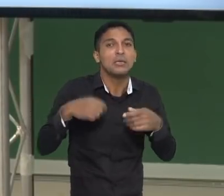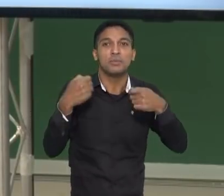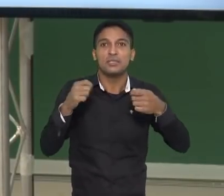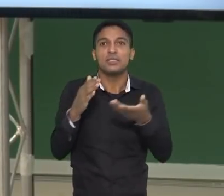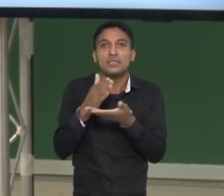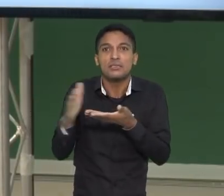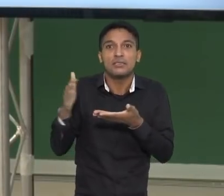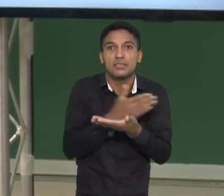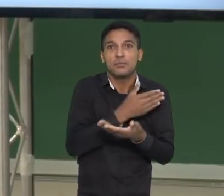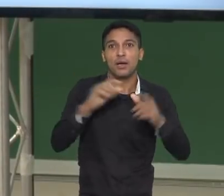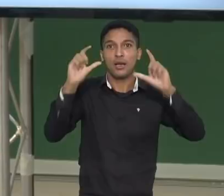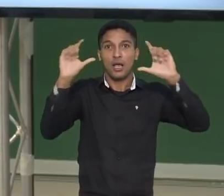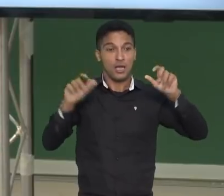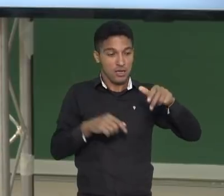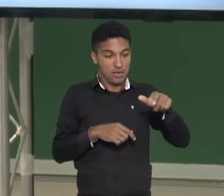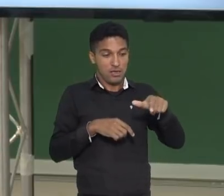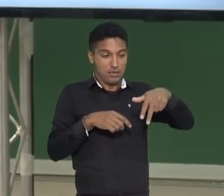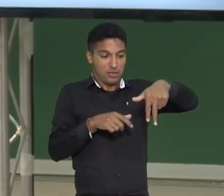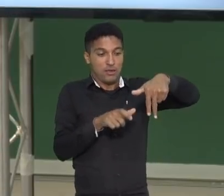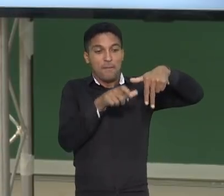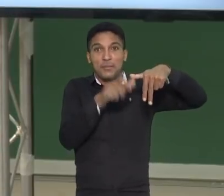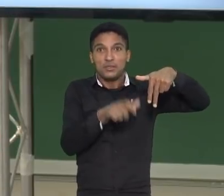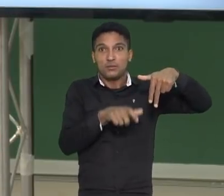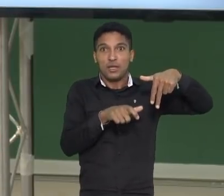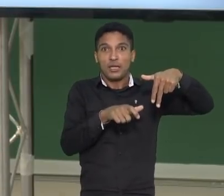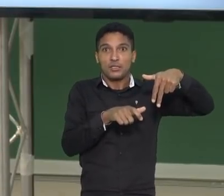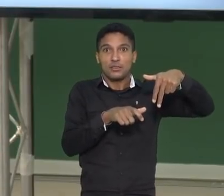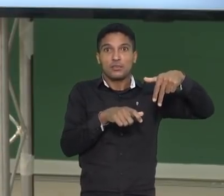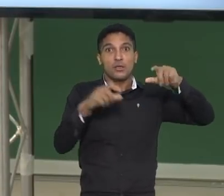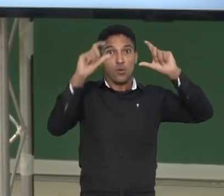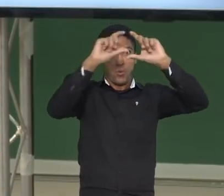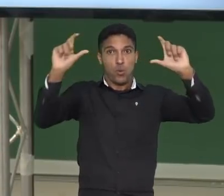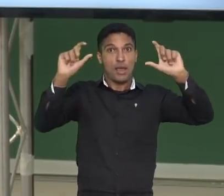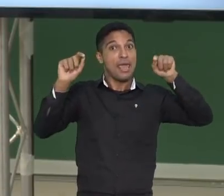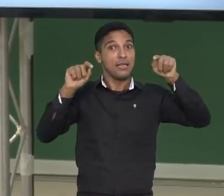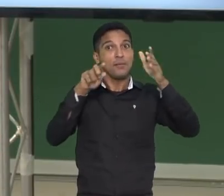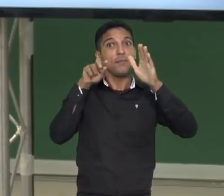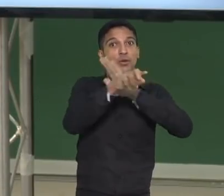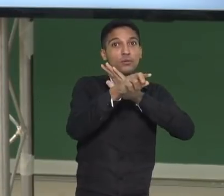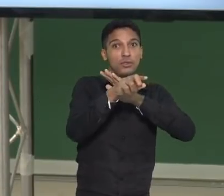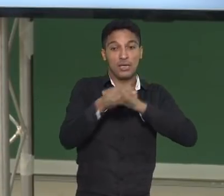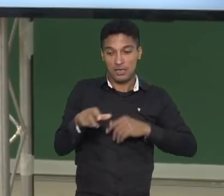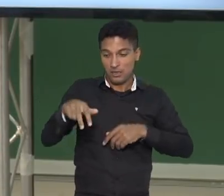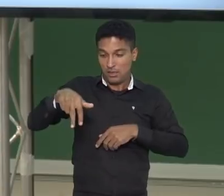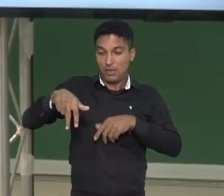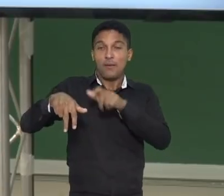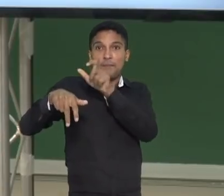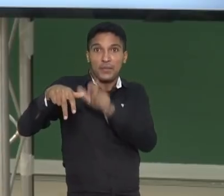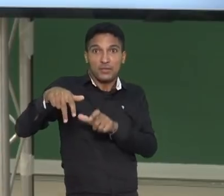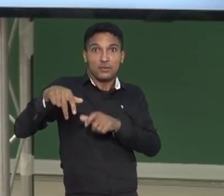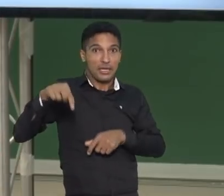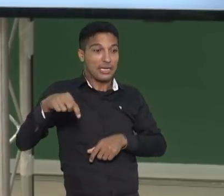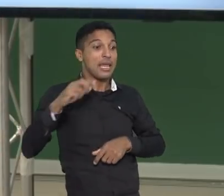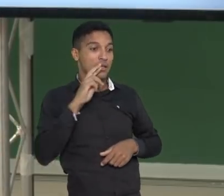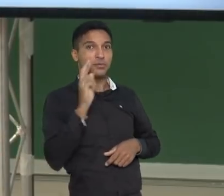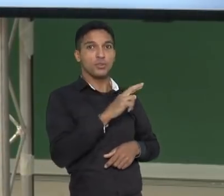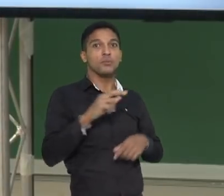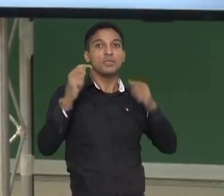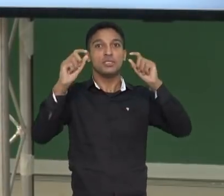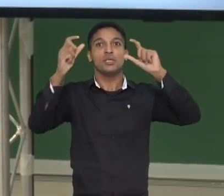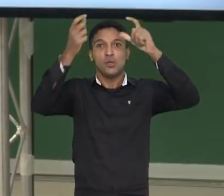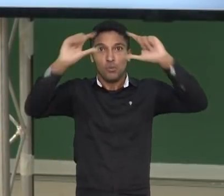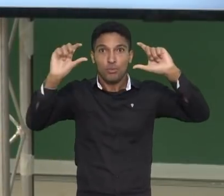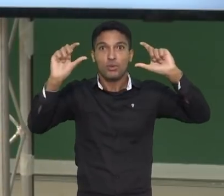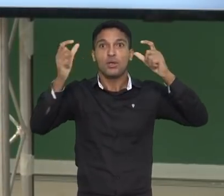está falando. E aí quando o professor vai ler, ele não consegue entender a tua ideia. Quem está falando o